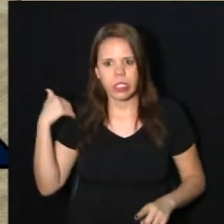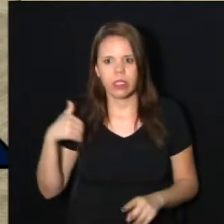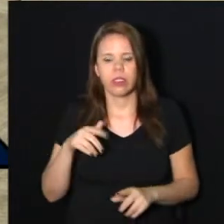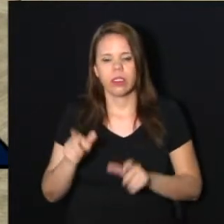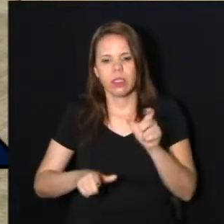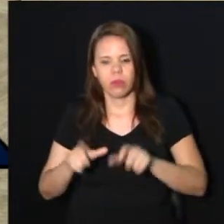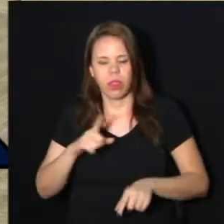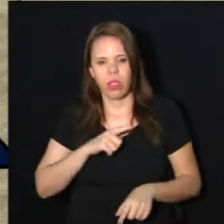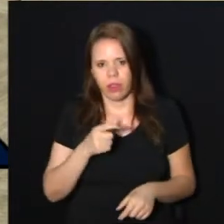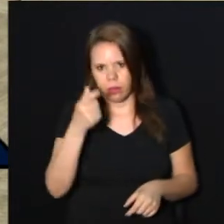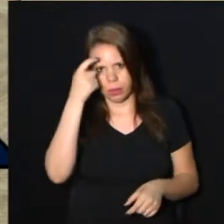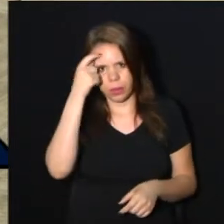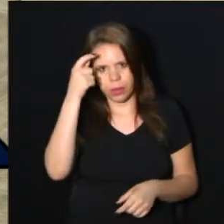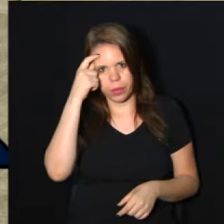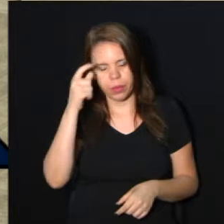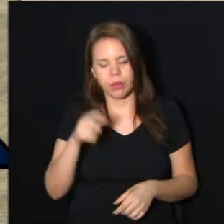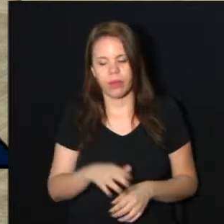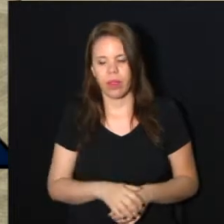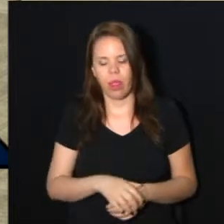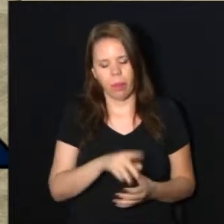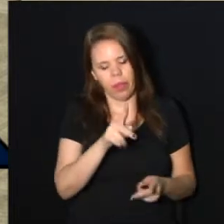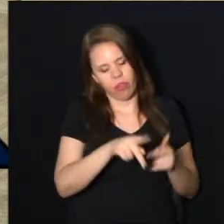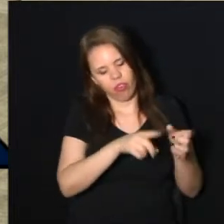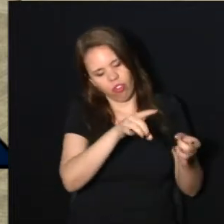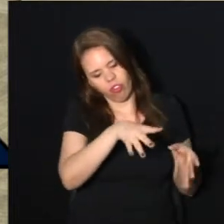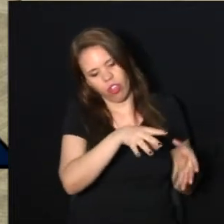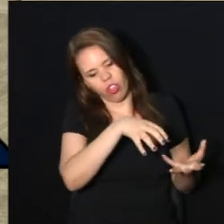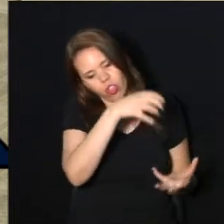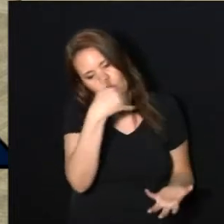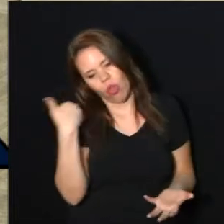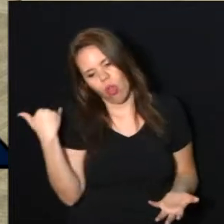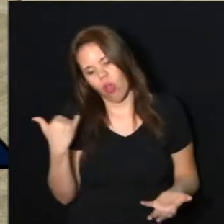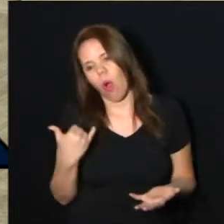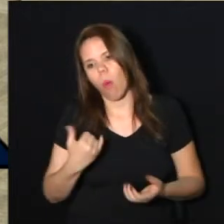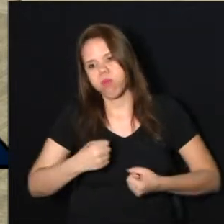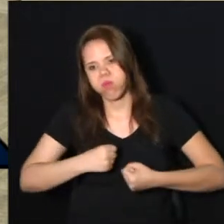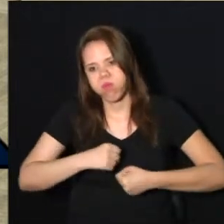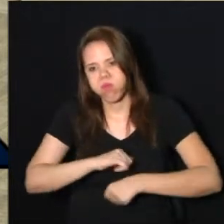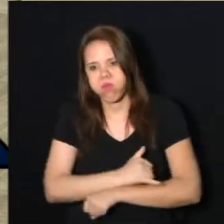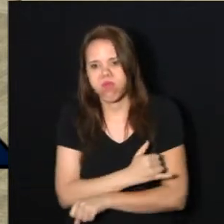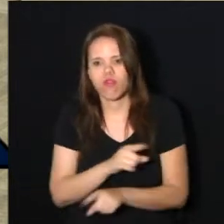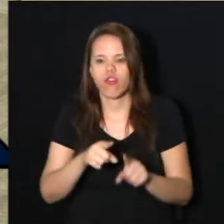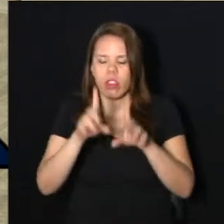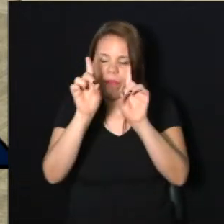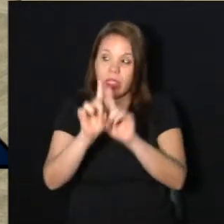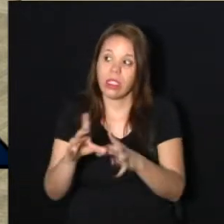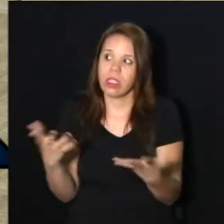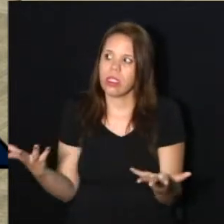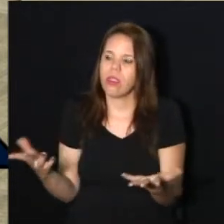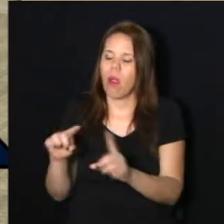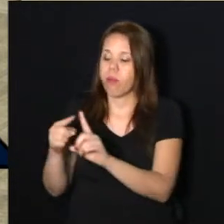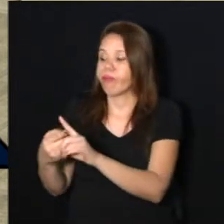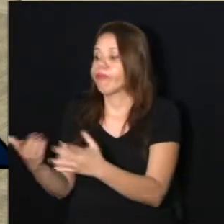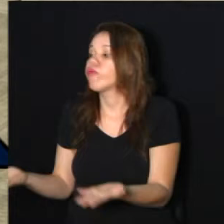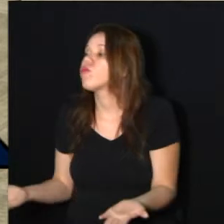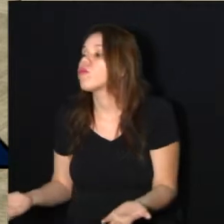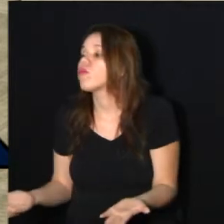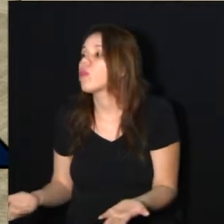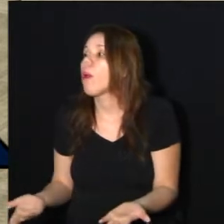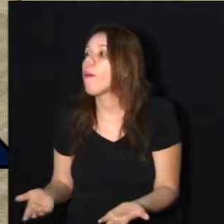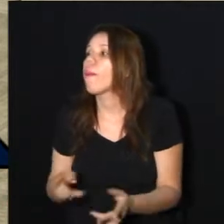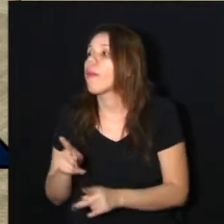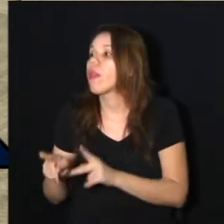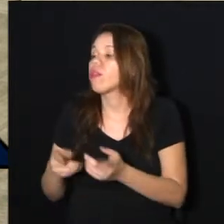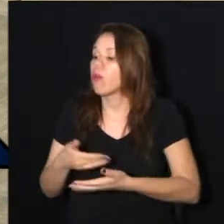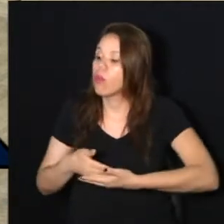ter a consciência de que deixar um idoso, deixar uma pessoa obesa, deixar uma pessoa deficiente, deixar uma gestante, deixar uma pessoa